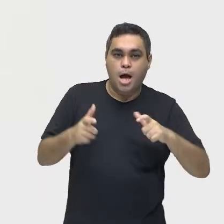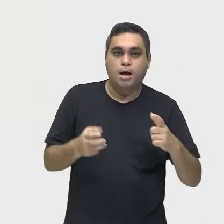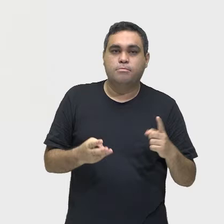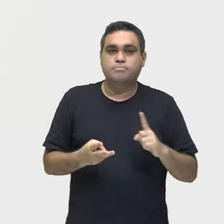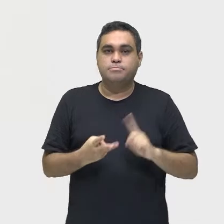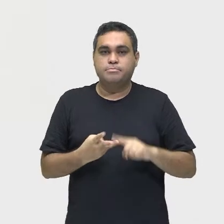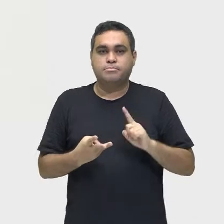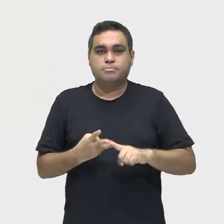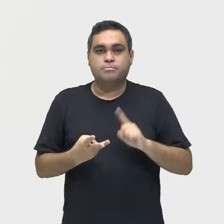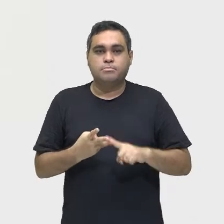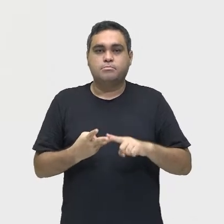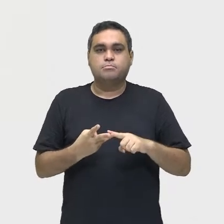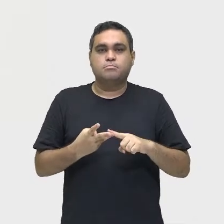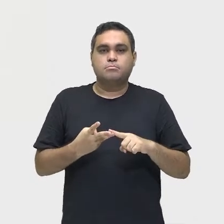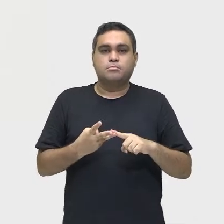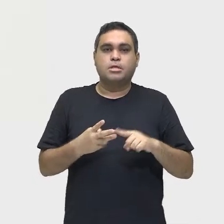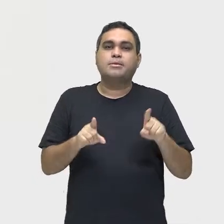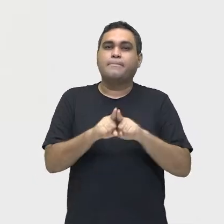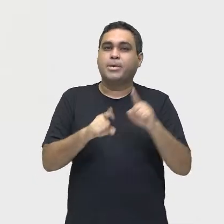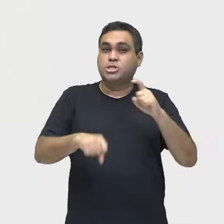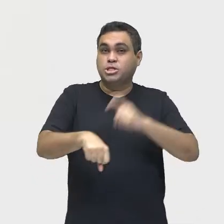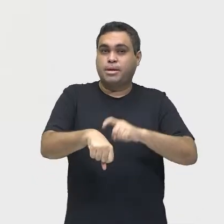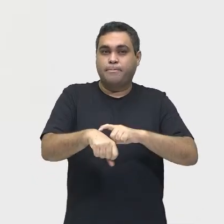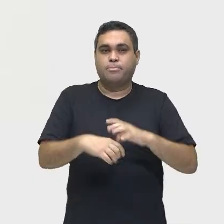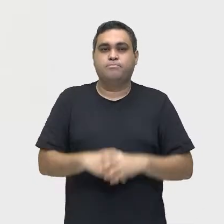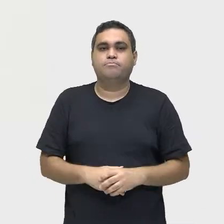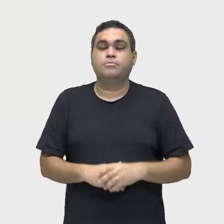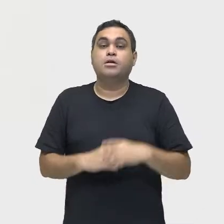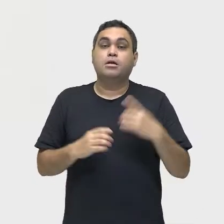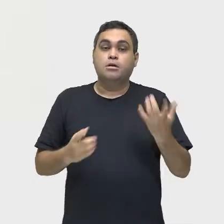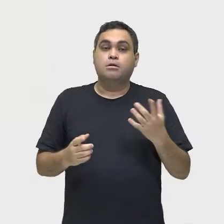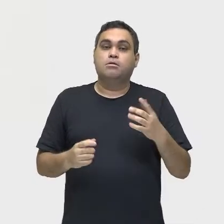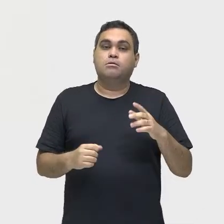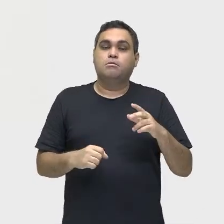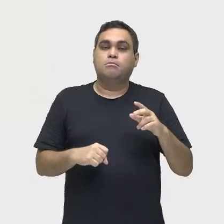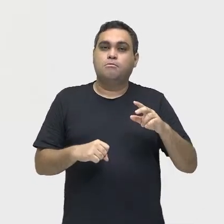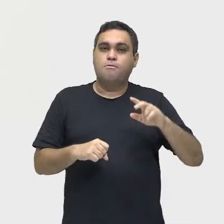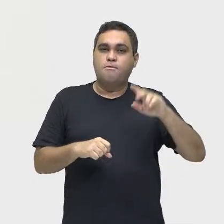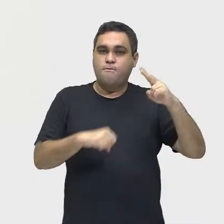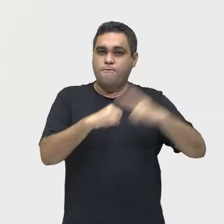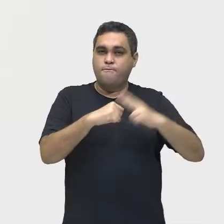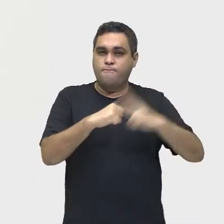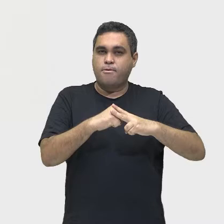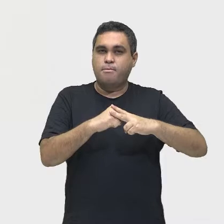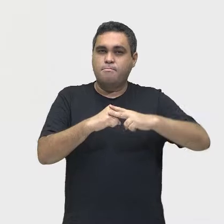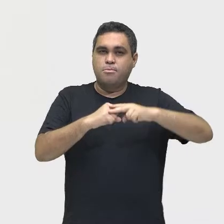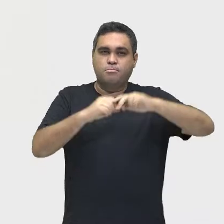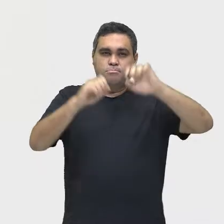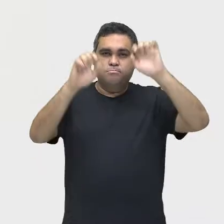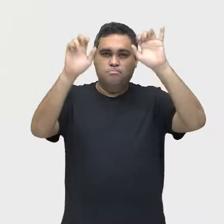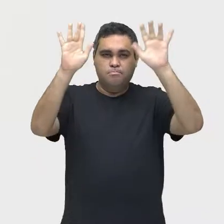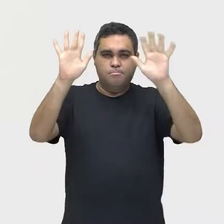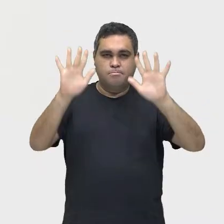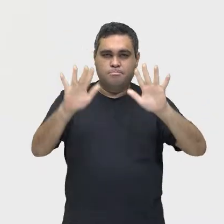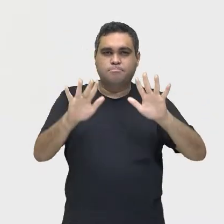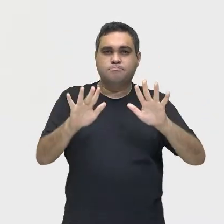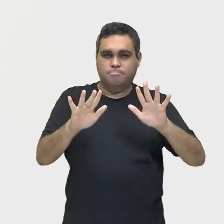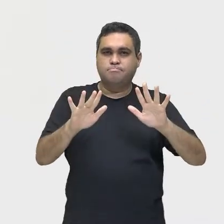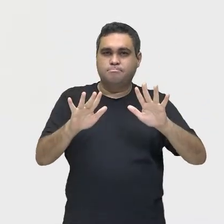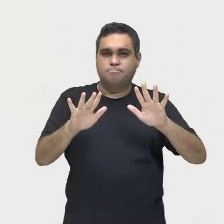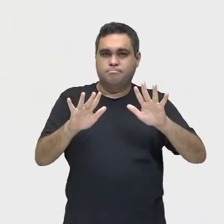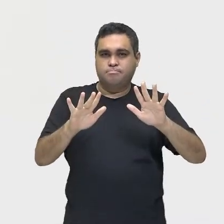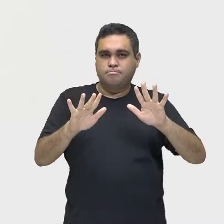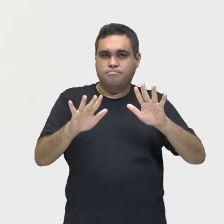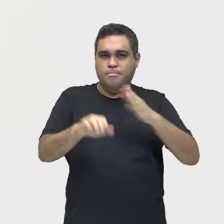Ele descreve um fenômeno da natureza. Não existe um sujeito praticando a ação de